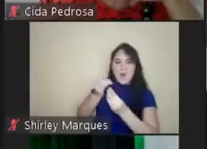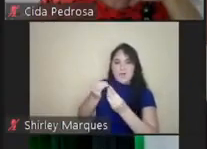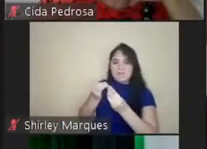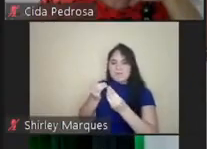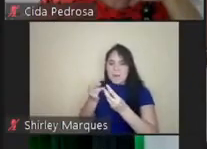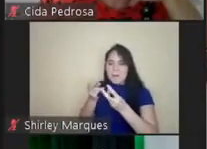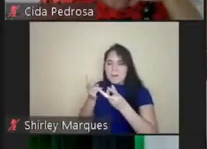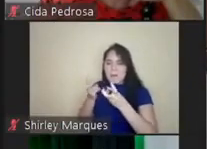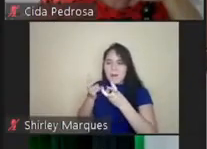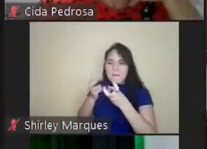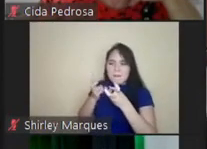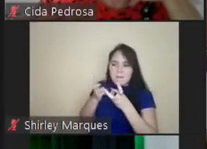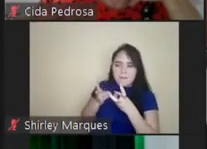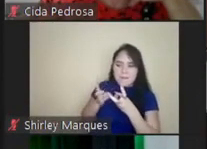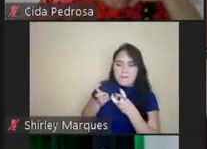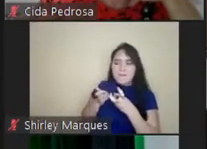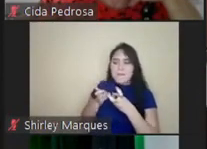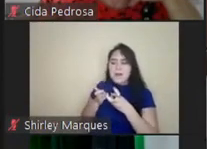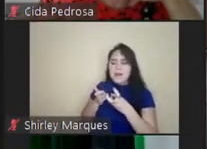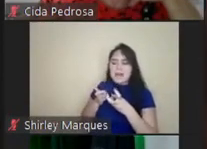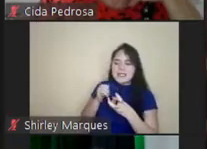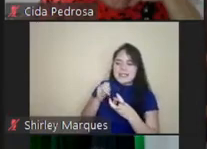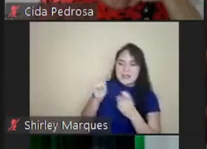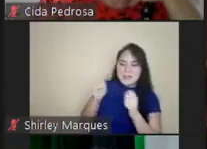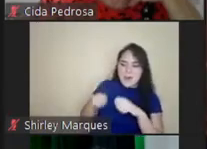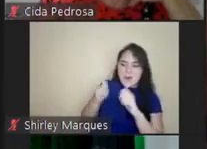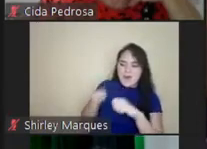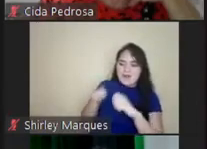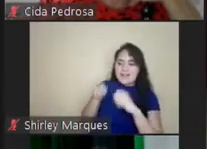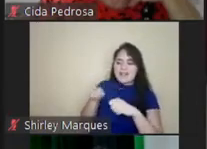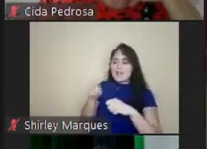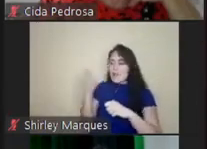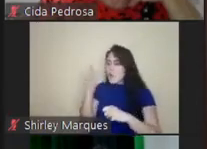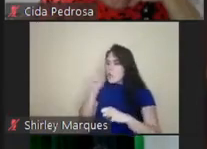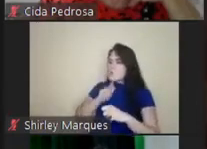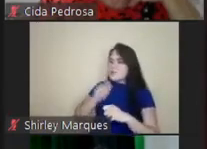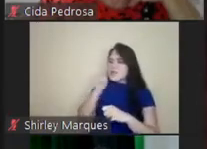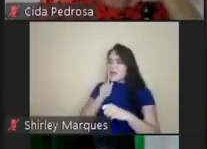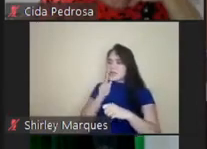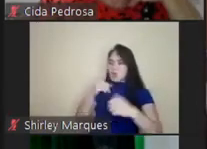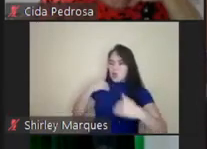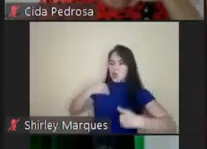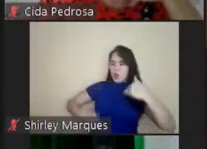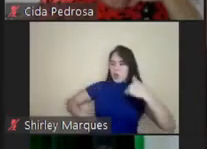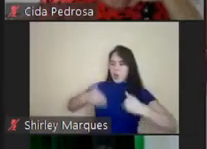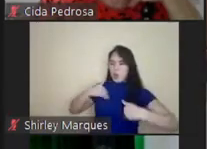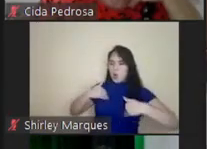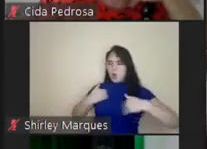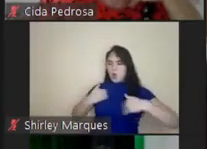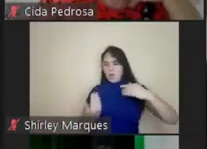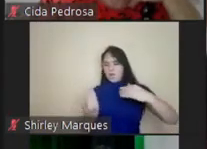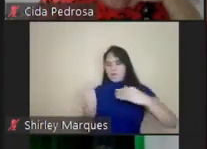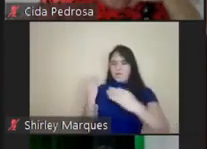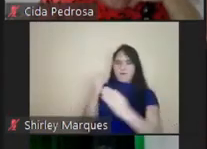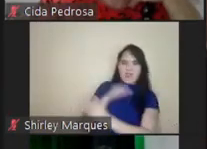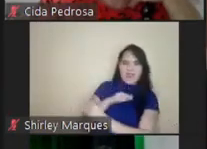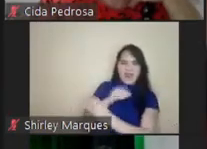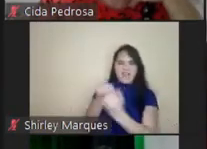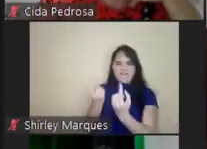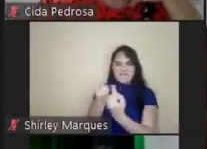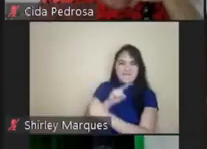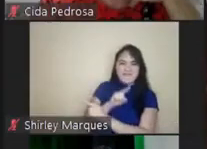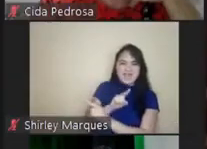entre as probabilidades do caos. E consegue virar o corpo, impulsionar o braço e ainda triscar na